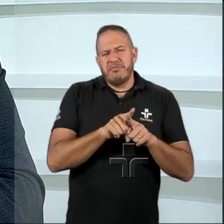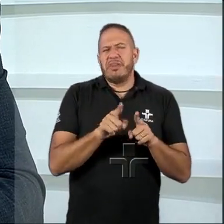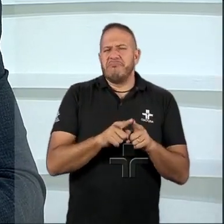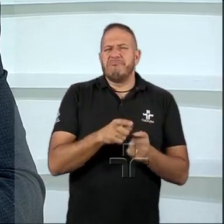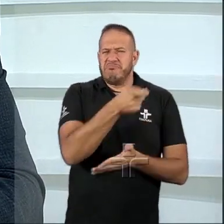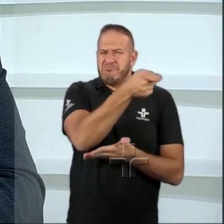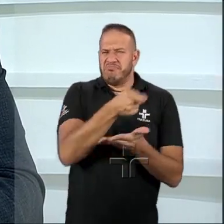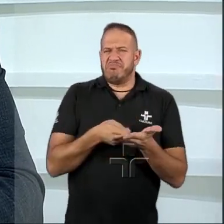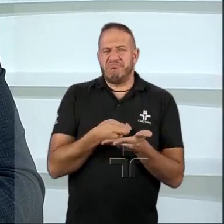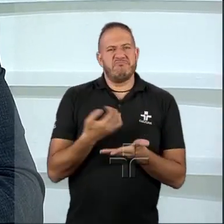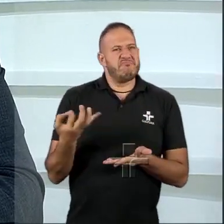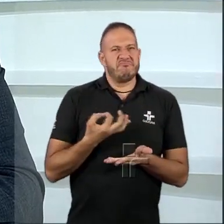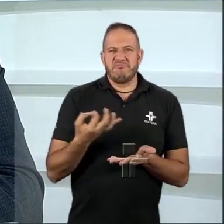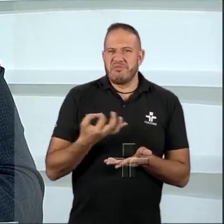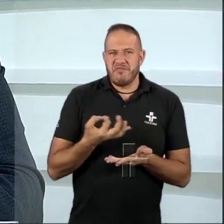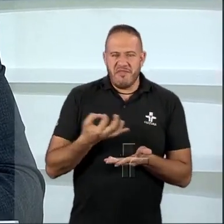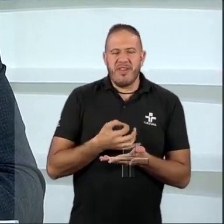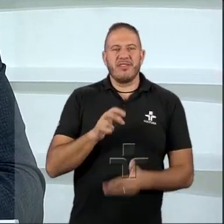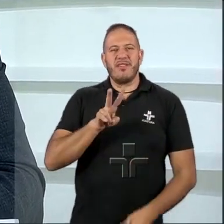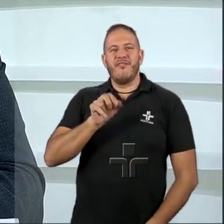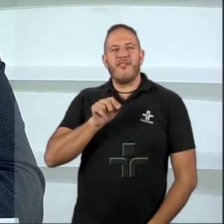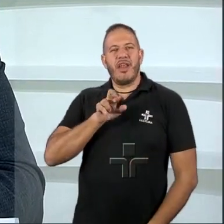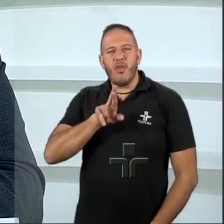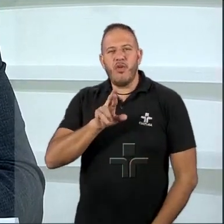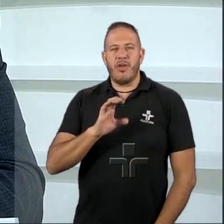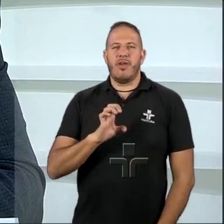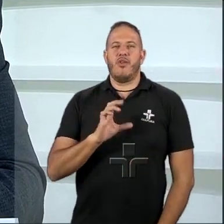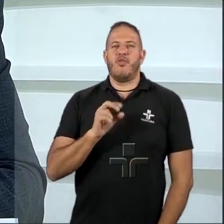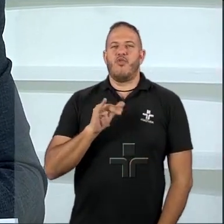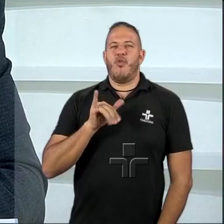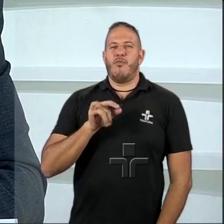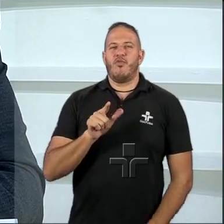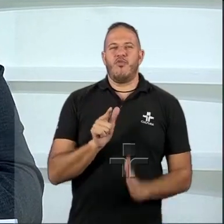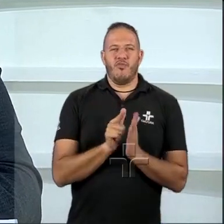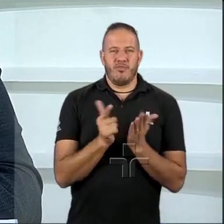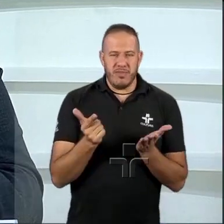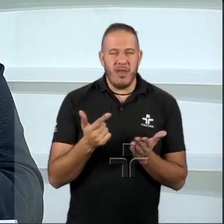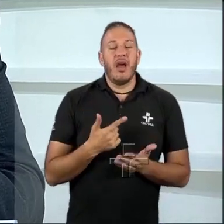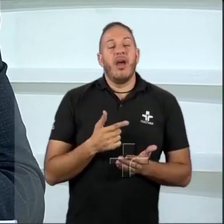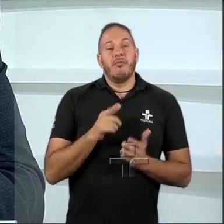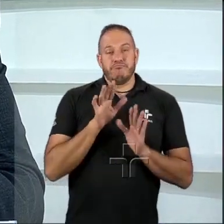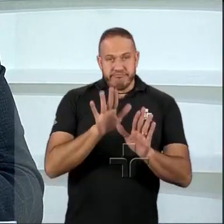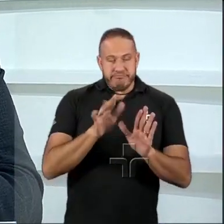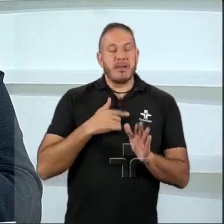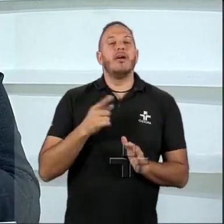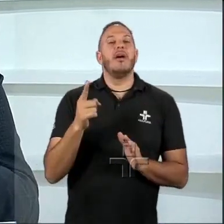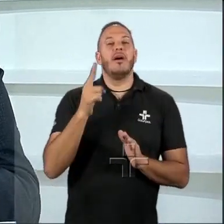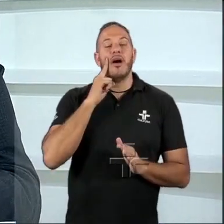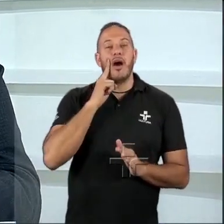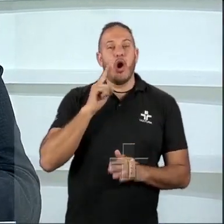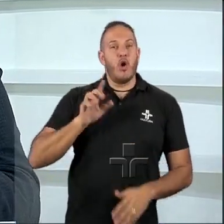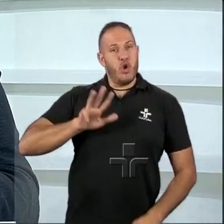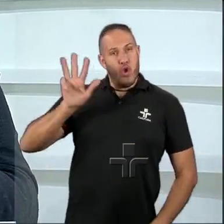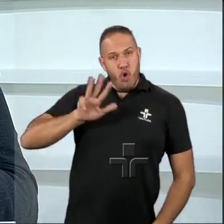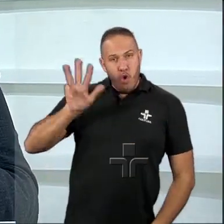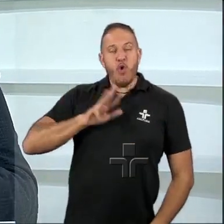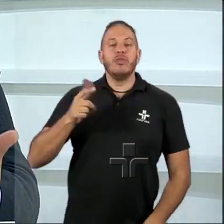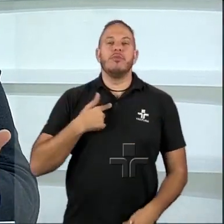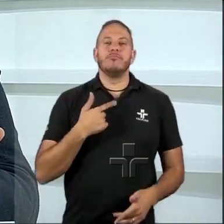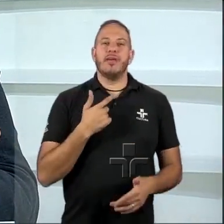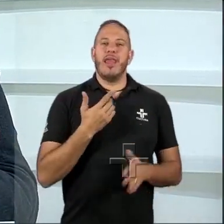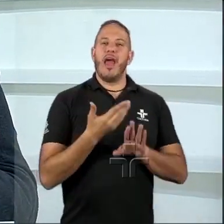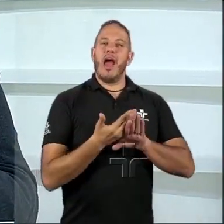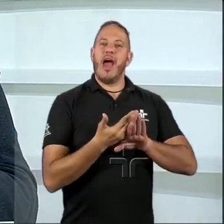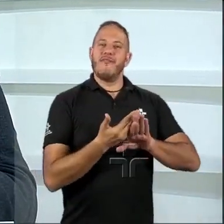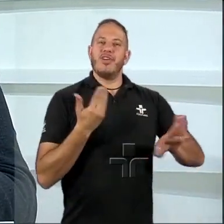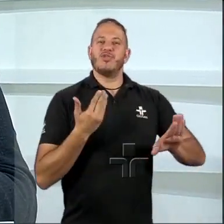que ela produz no Valor. No caso específico, Lula não só afastou Ciro, como torpedeou Ciro, trabalhou contra